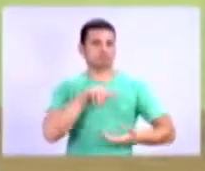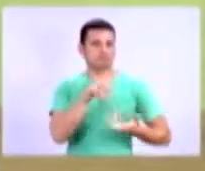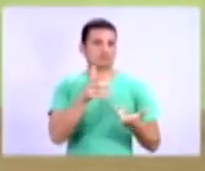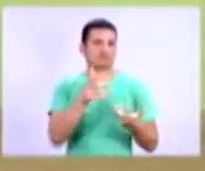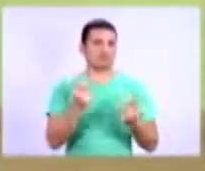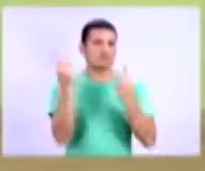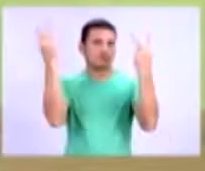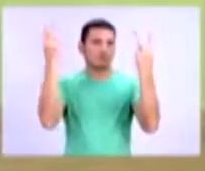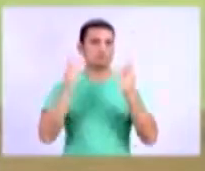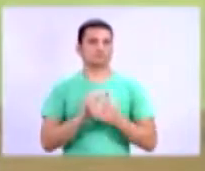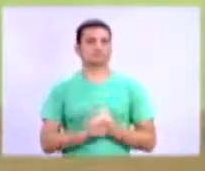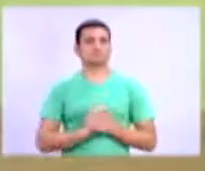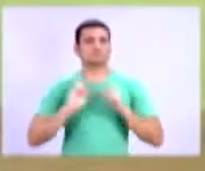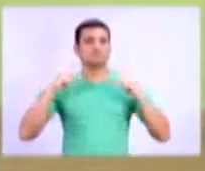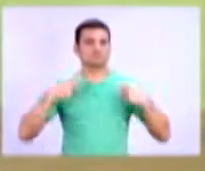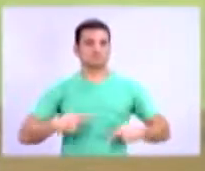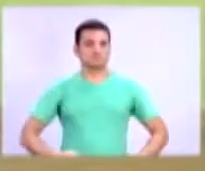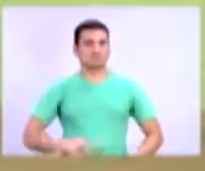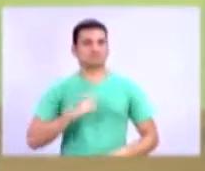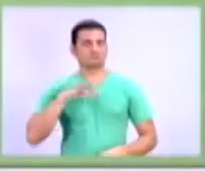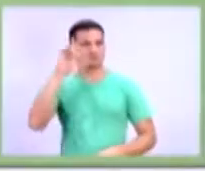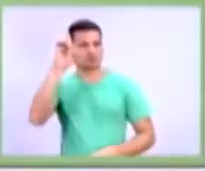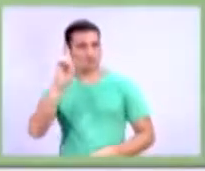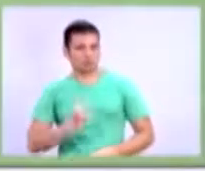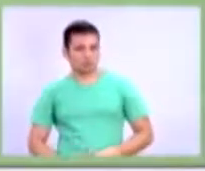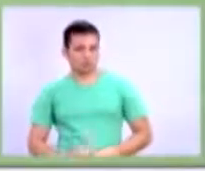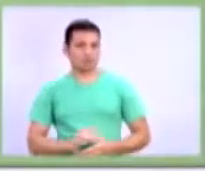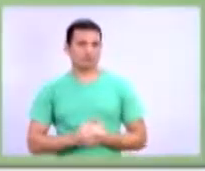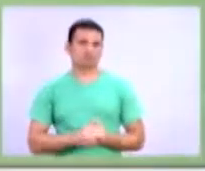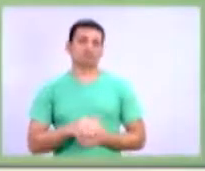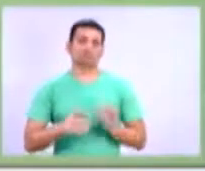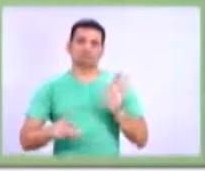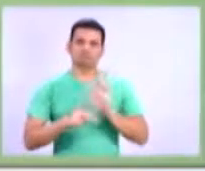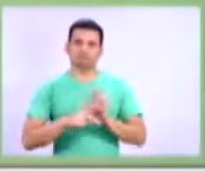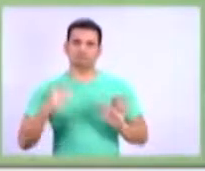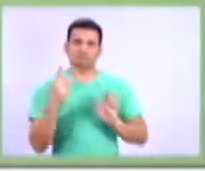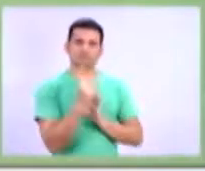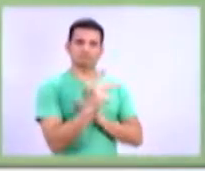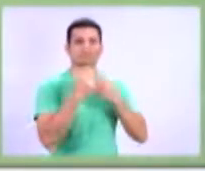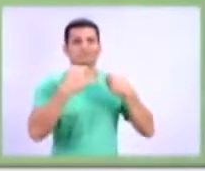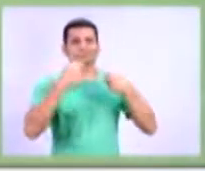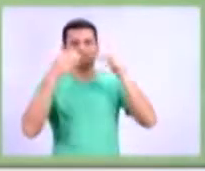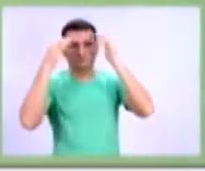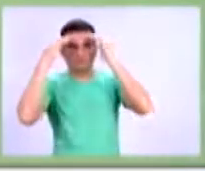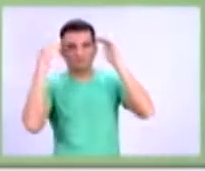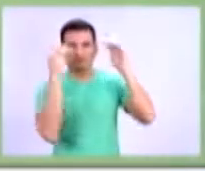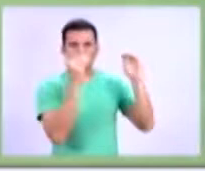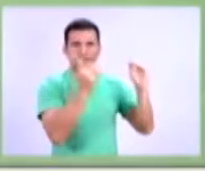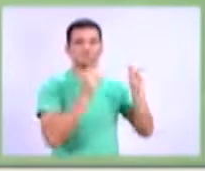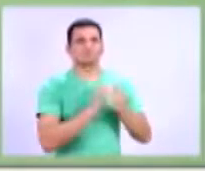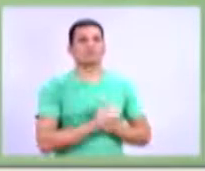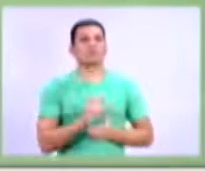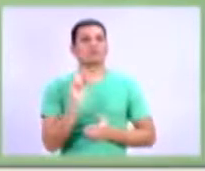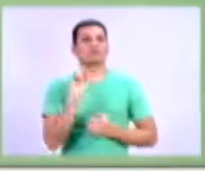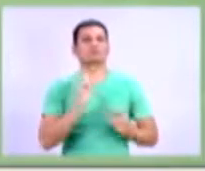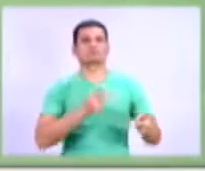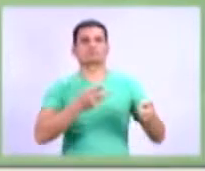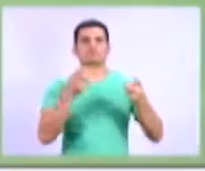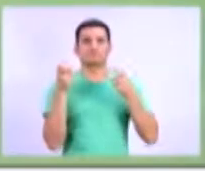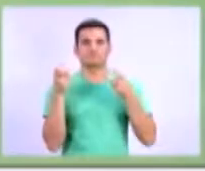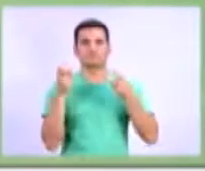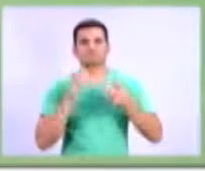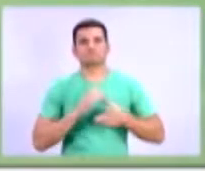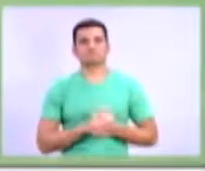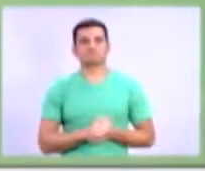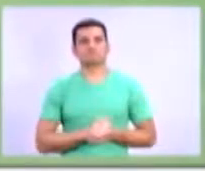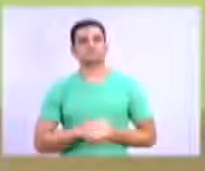humano possui direitos que são inalienáveis e, por isso, precisam ser respeitados. Então, o que se percebeu? Que